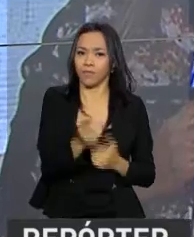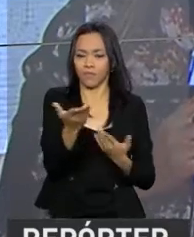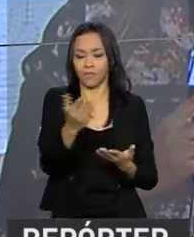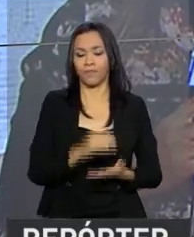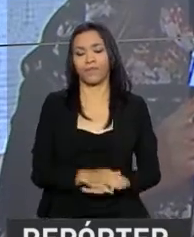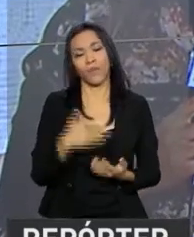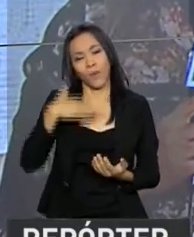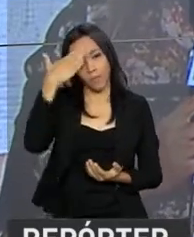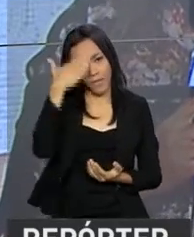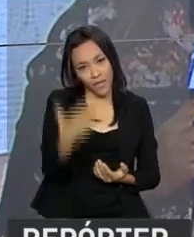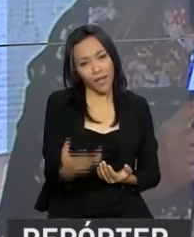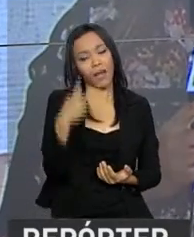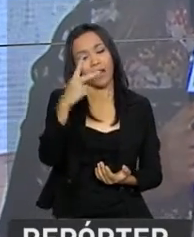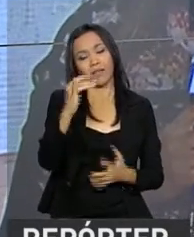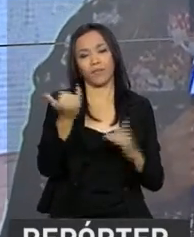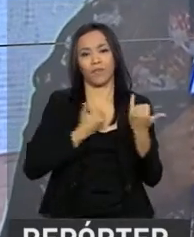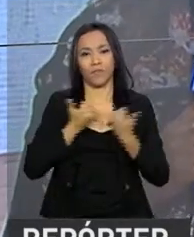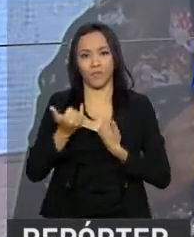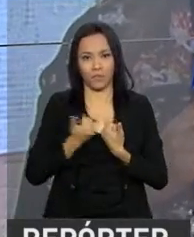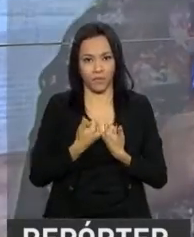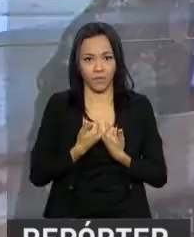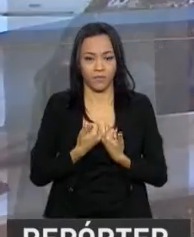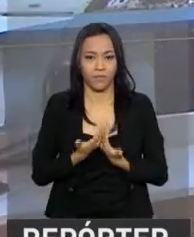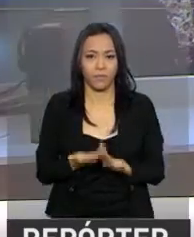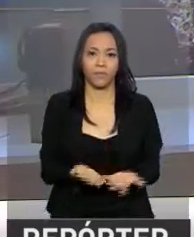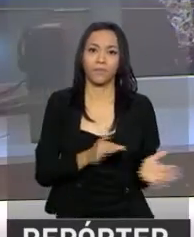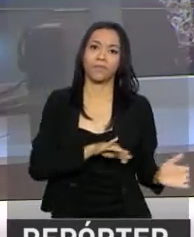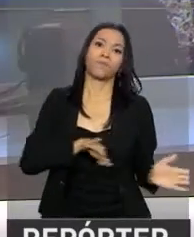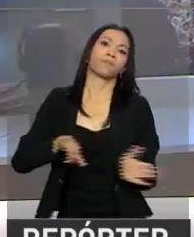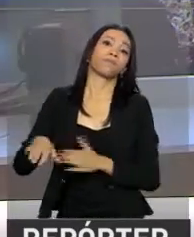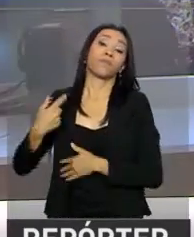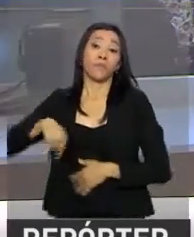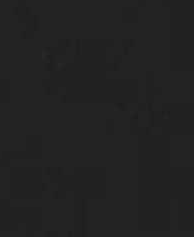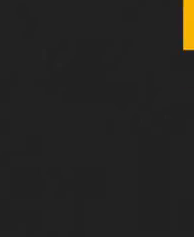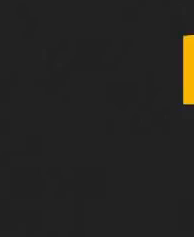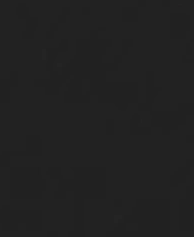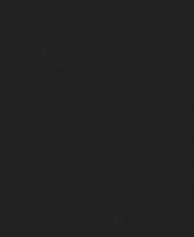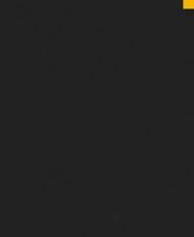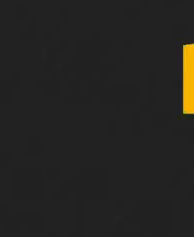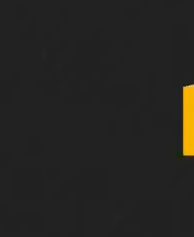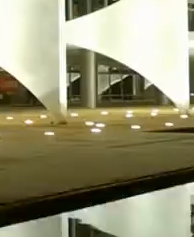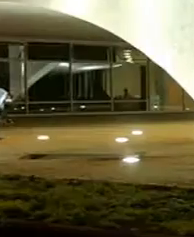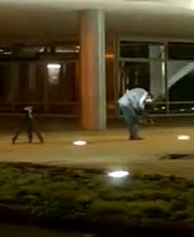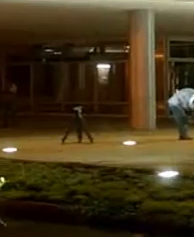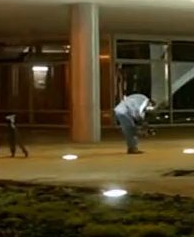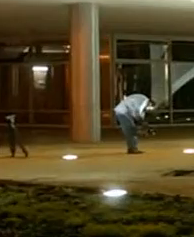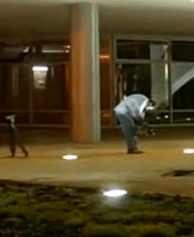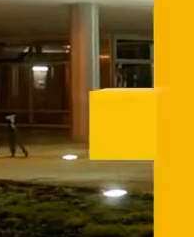Obrigado, Gabriela, pelas informações. E a gente fica por aqui. Música.